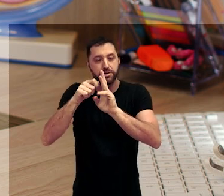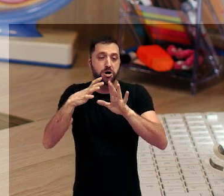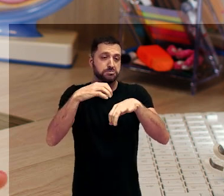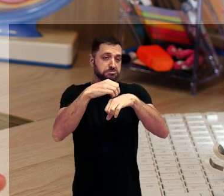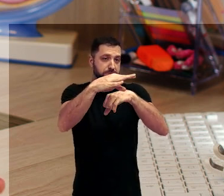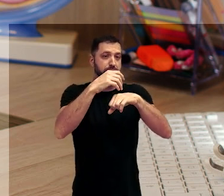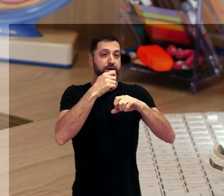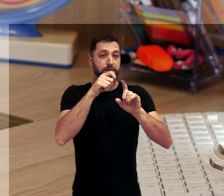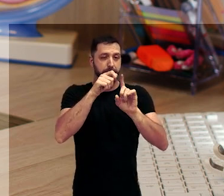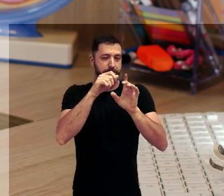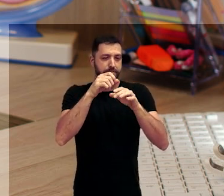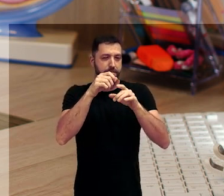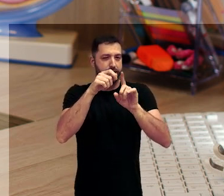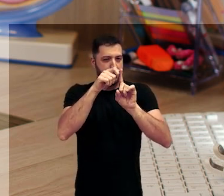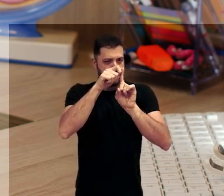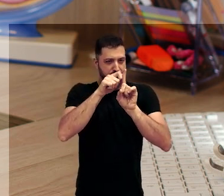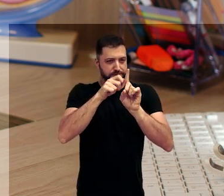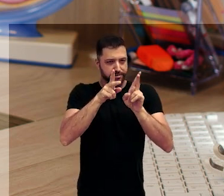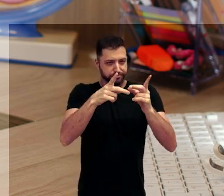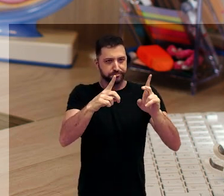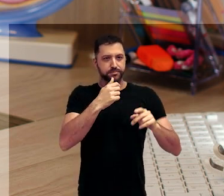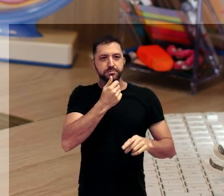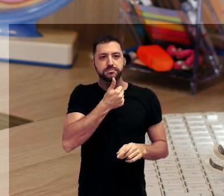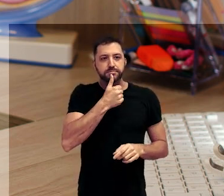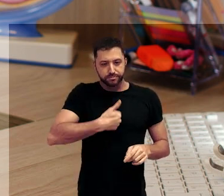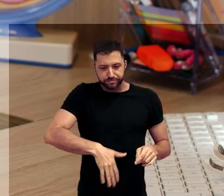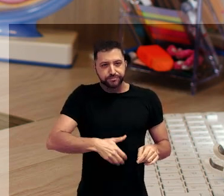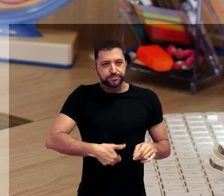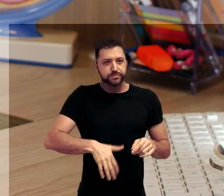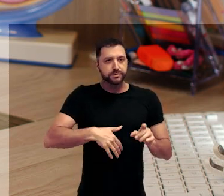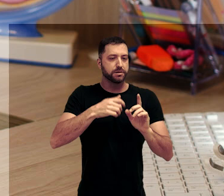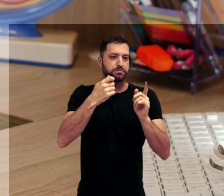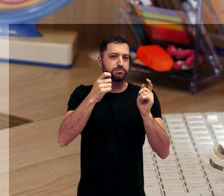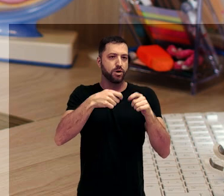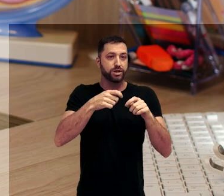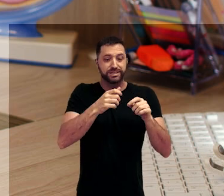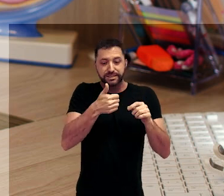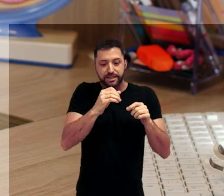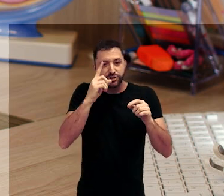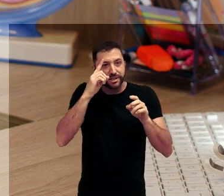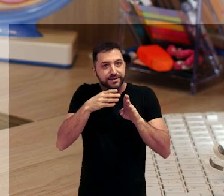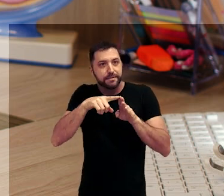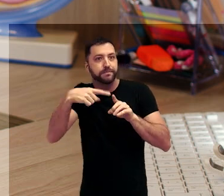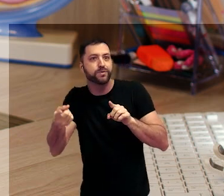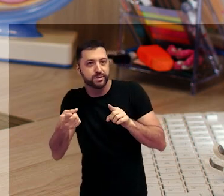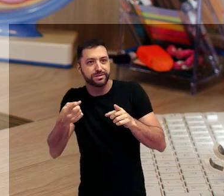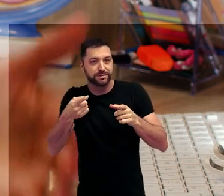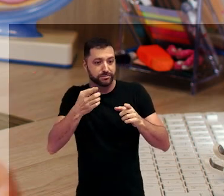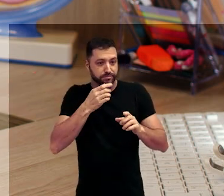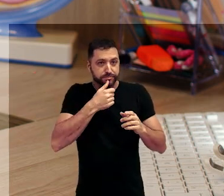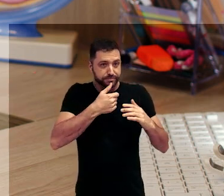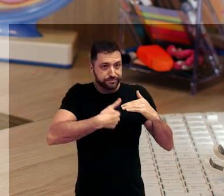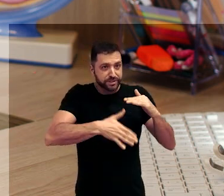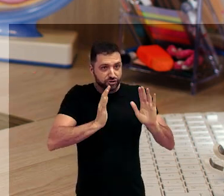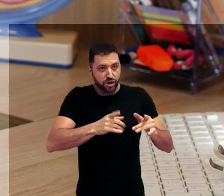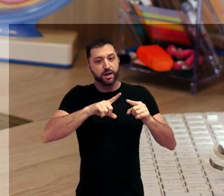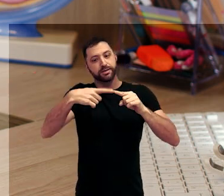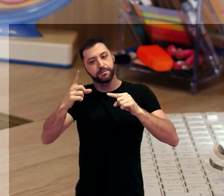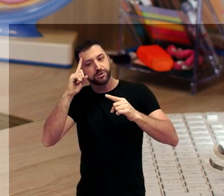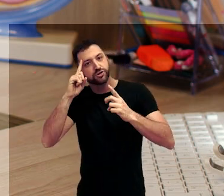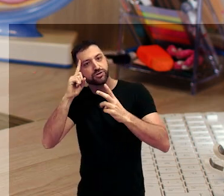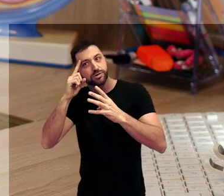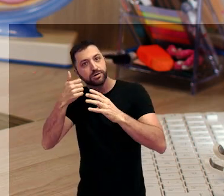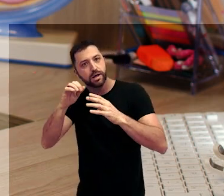você menstrua, né, a melhor época para fazer é uma semana depois da menstruação. Se você não menstrua, seja porque usa anticoncepcional ou porque